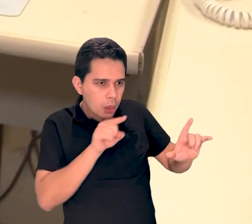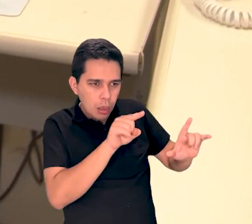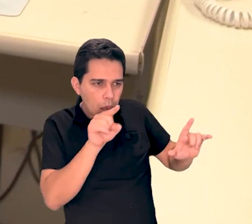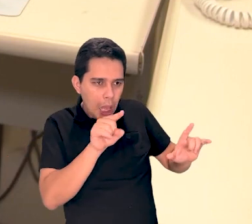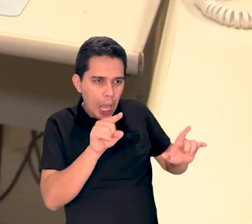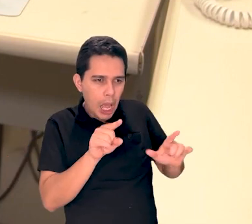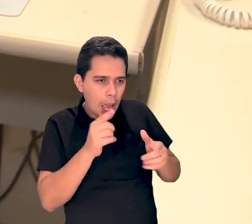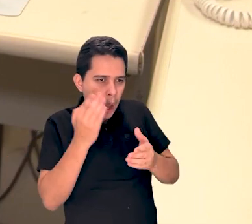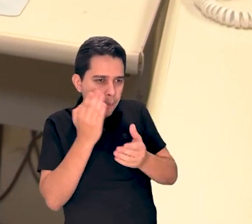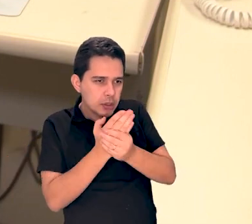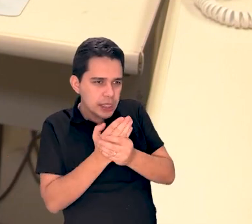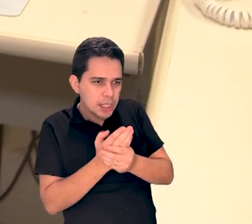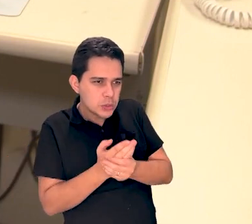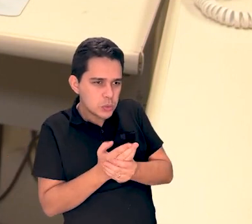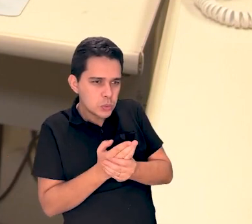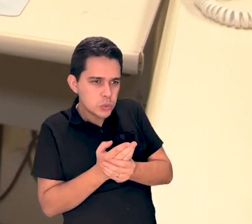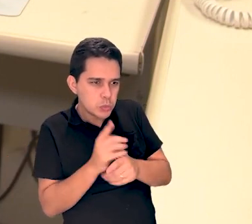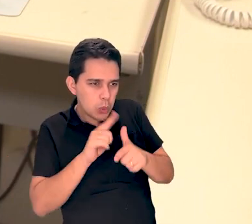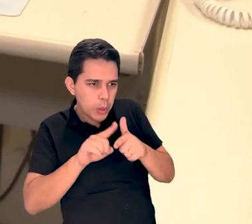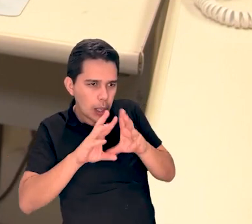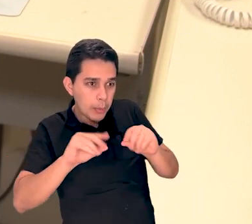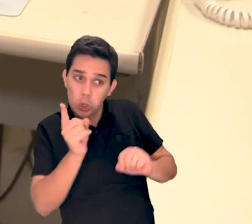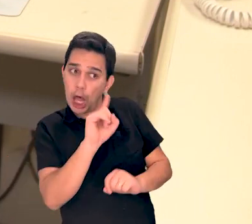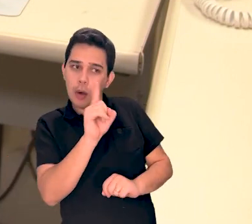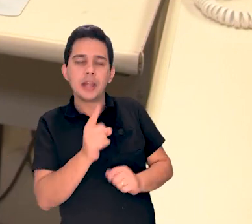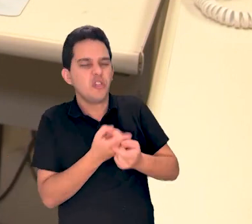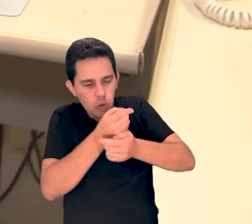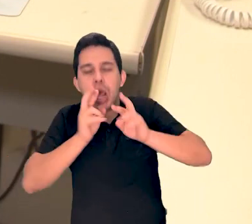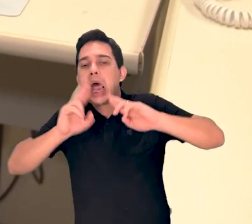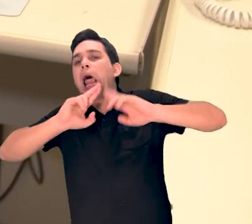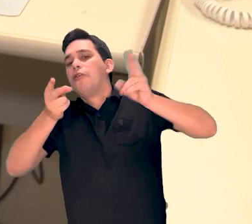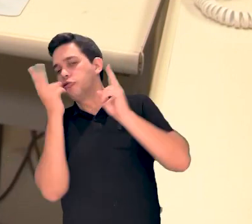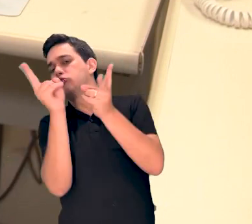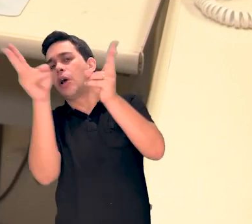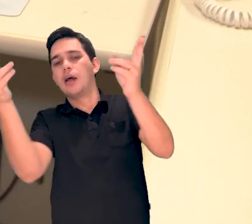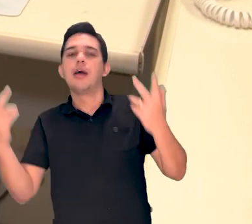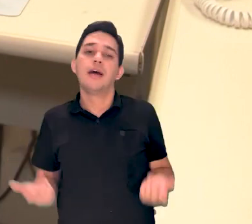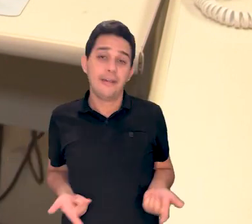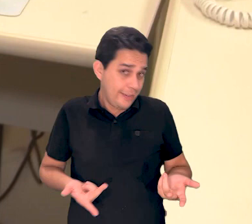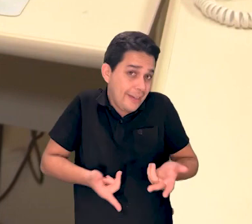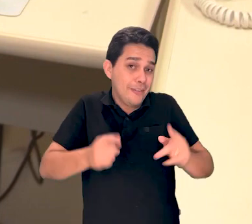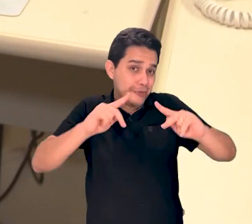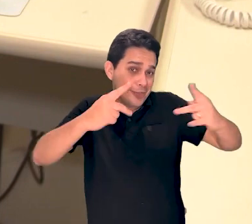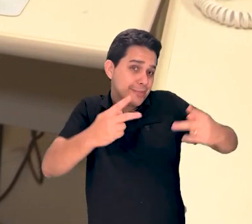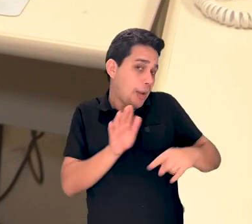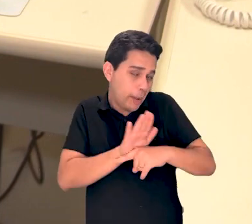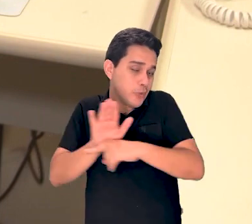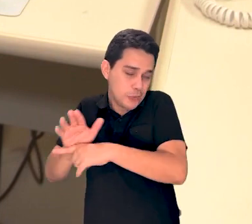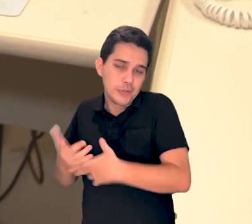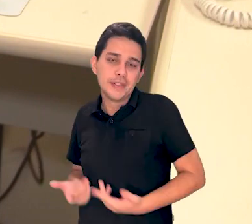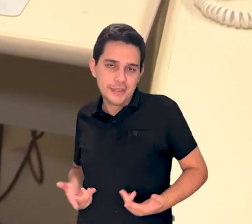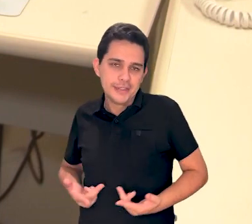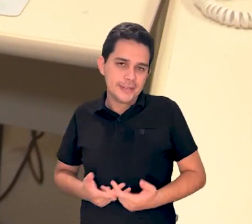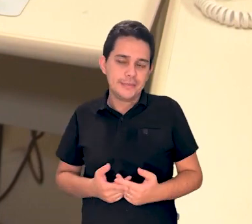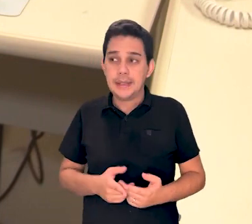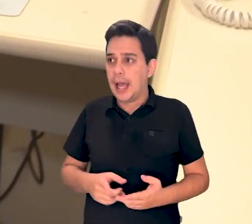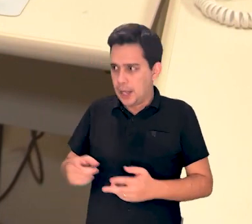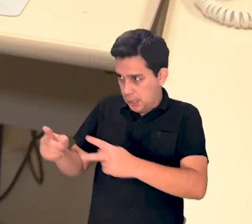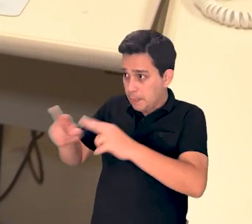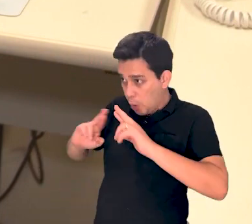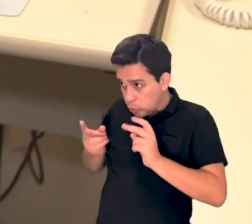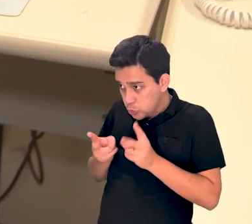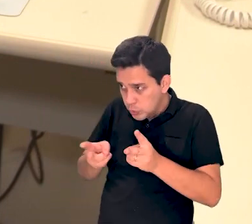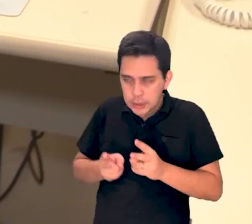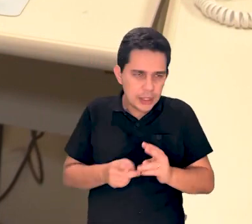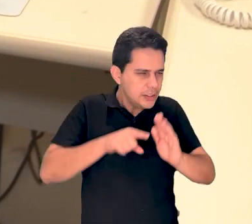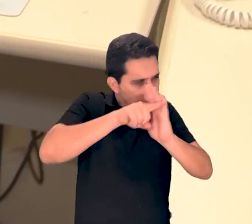é essa essa reclamação vai me envia para abrir uma nova investigação e